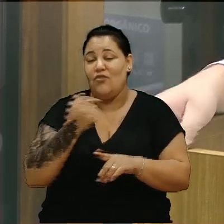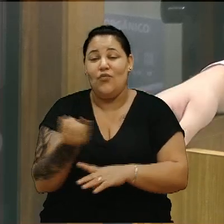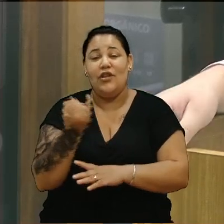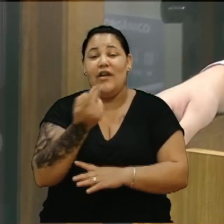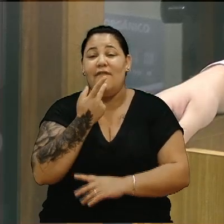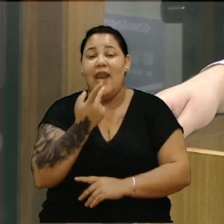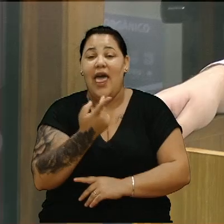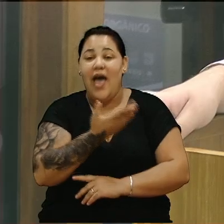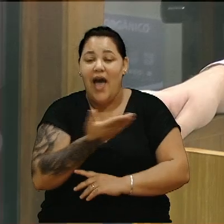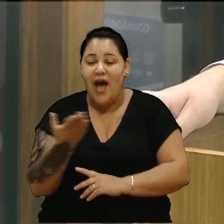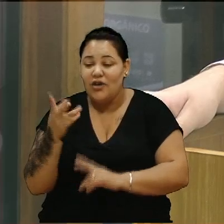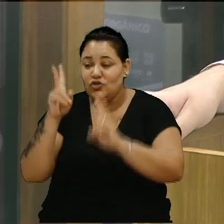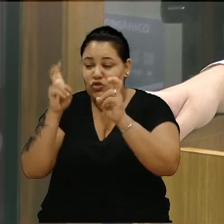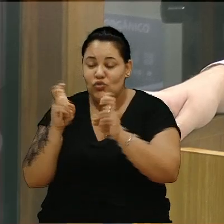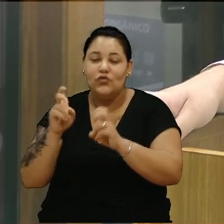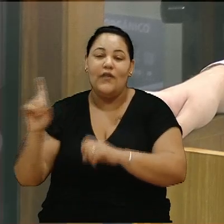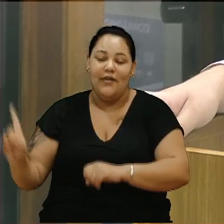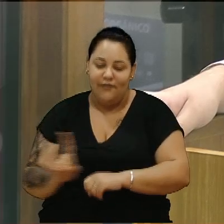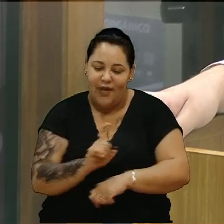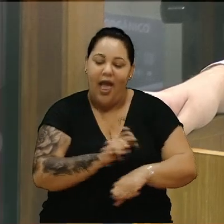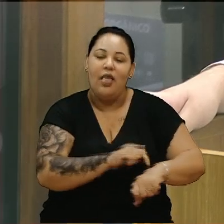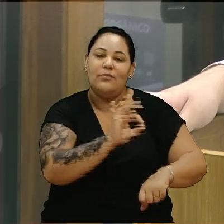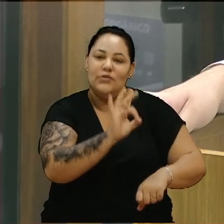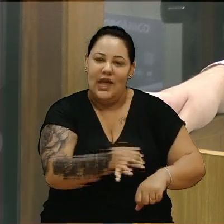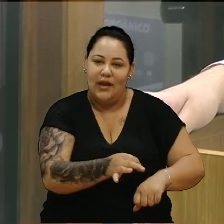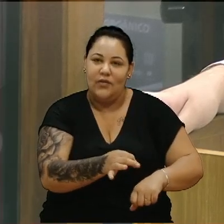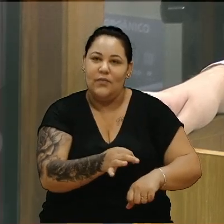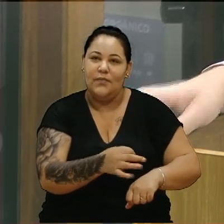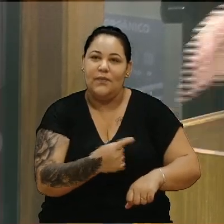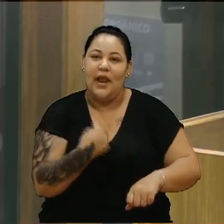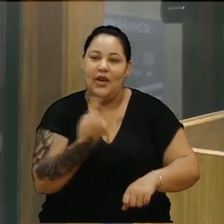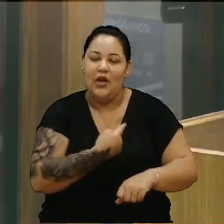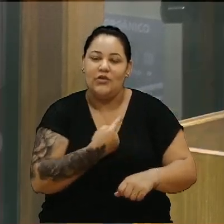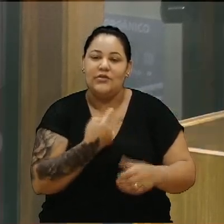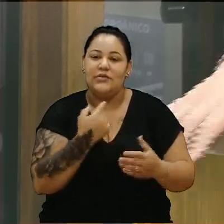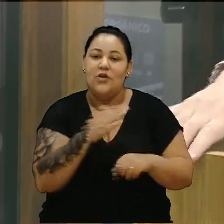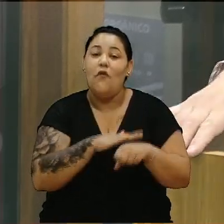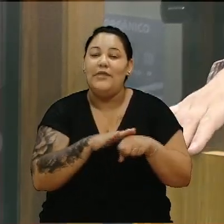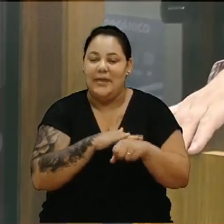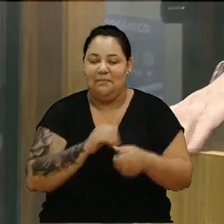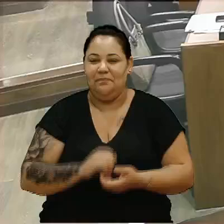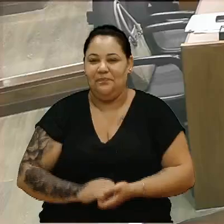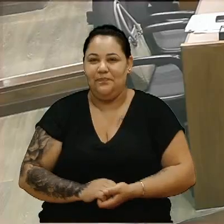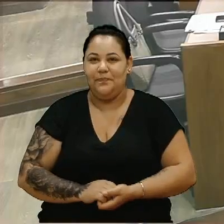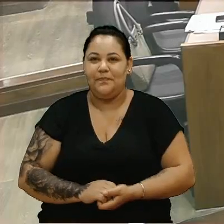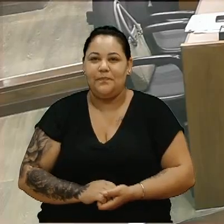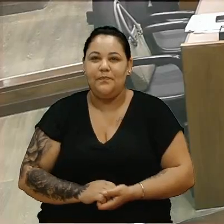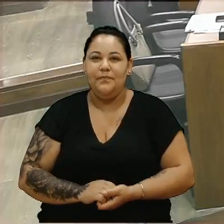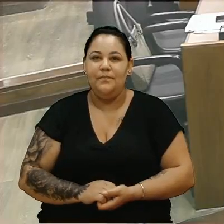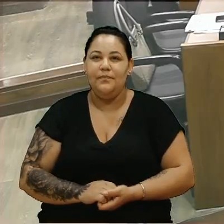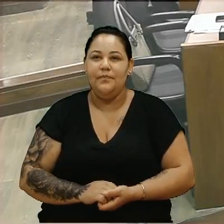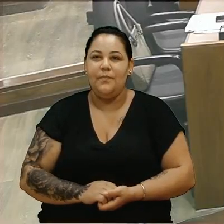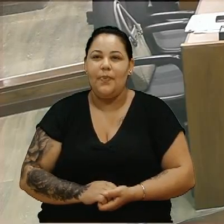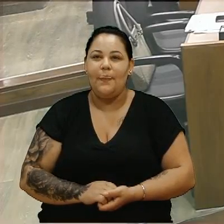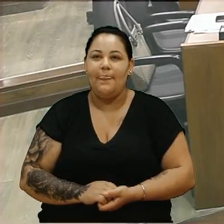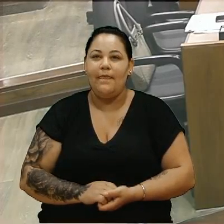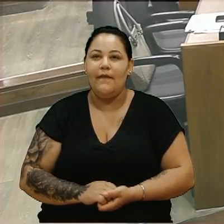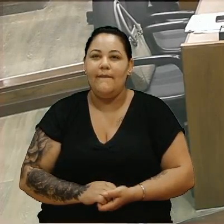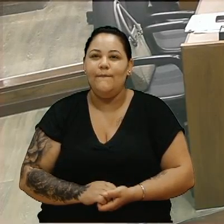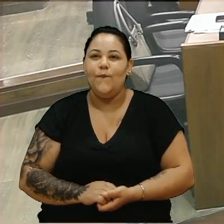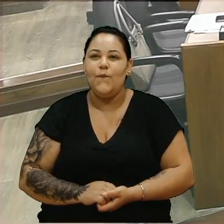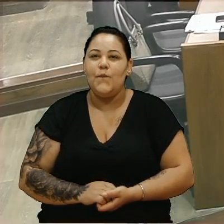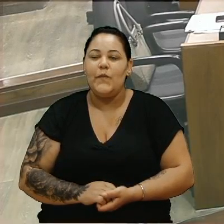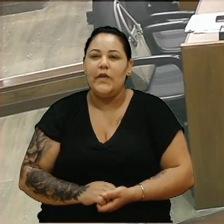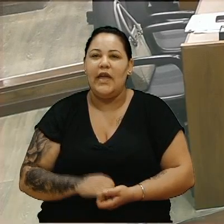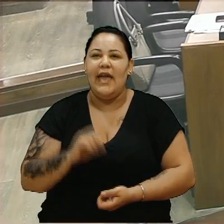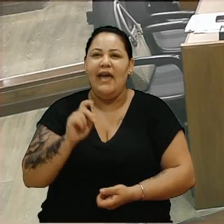aí, e no devido tempo vai vir para esta casa para nós conversarmos. De imediato, vereador Pedro Rodrigues. Quero parabenizar pela